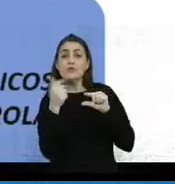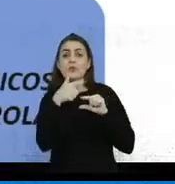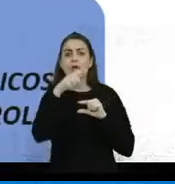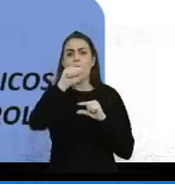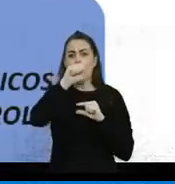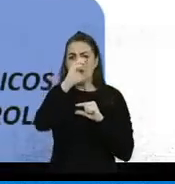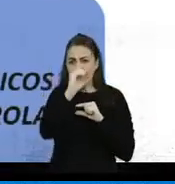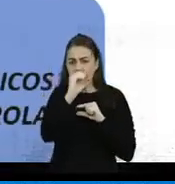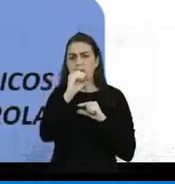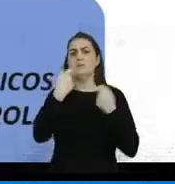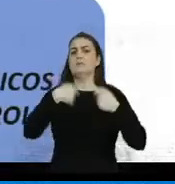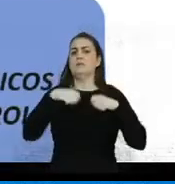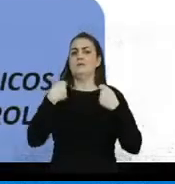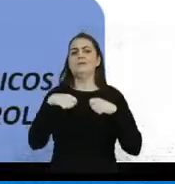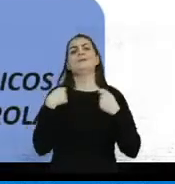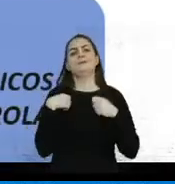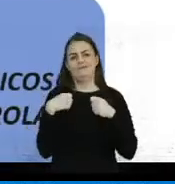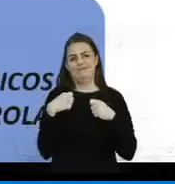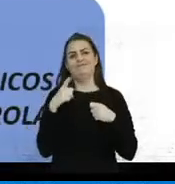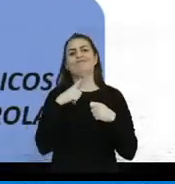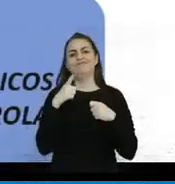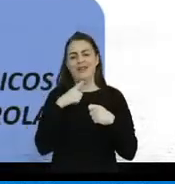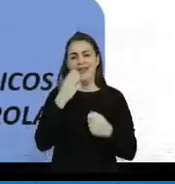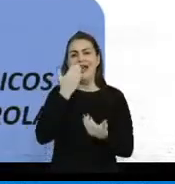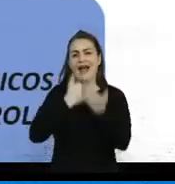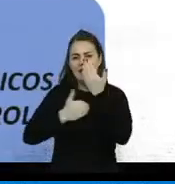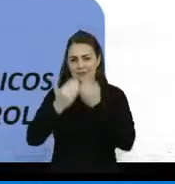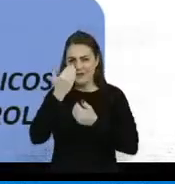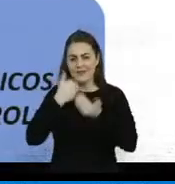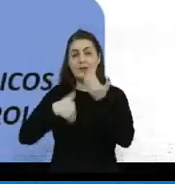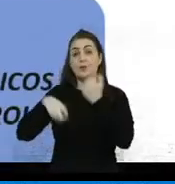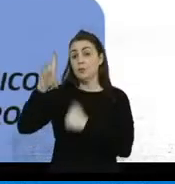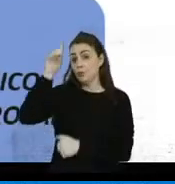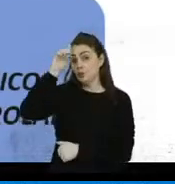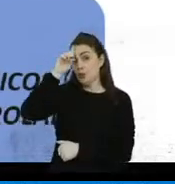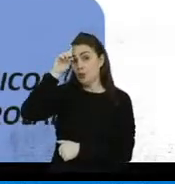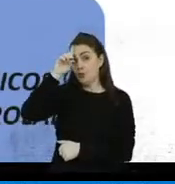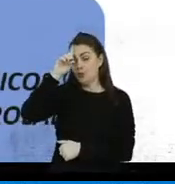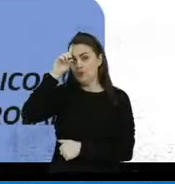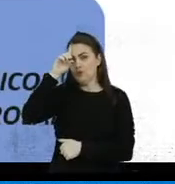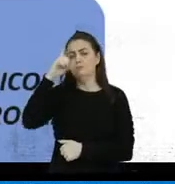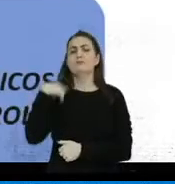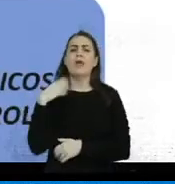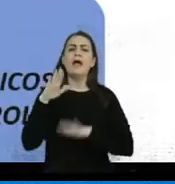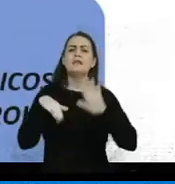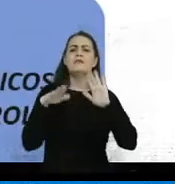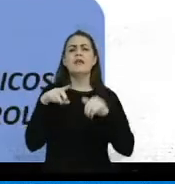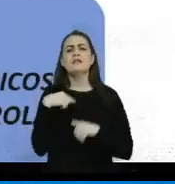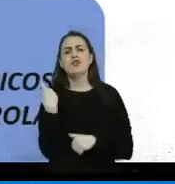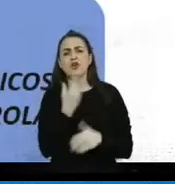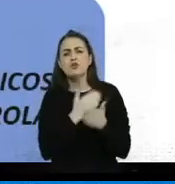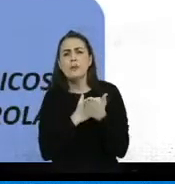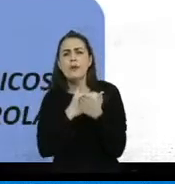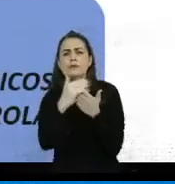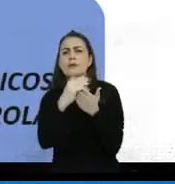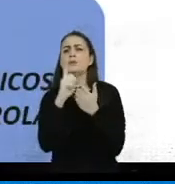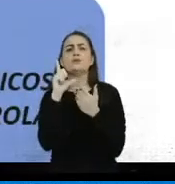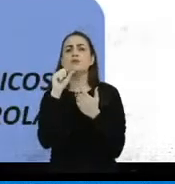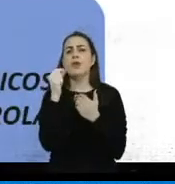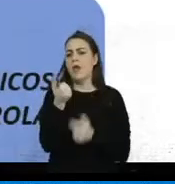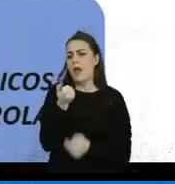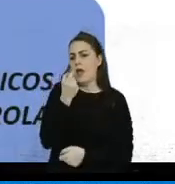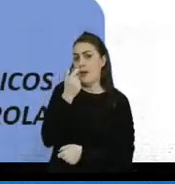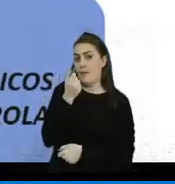vezes nós iniciamos com a suplementação do zinco, porque a falta dele também piora dor, tá? E tem uma